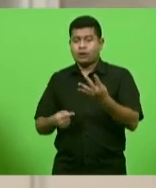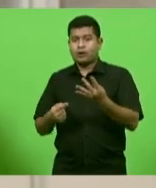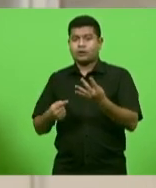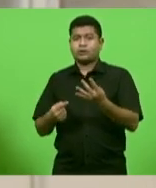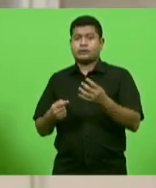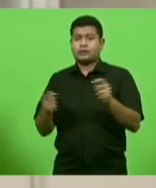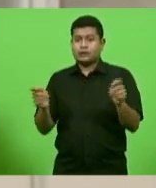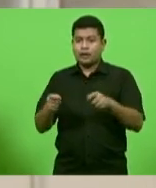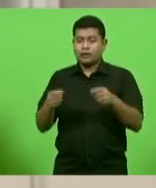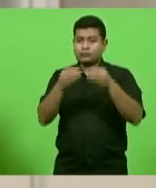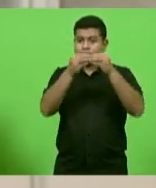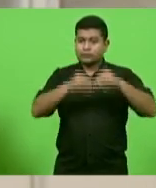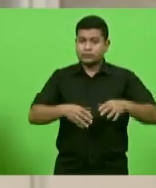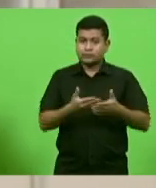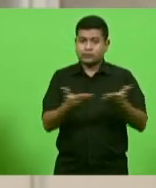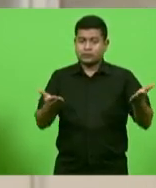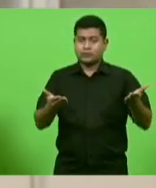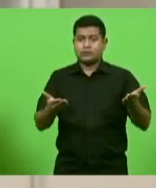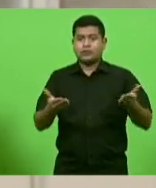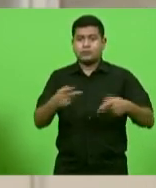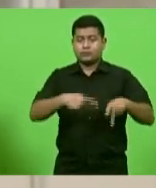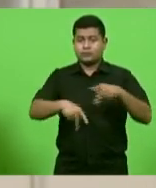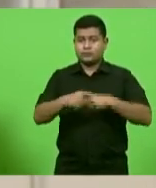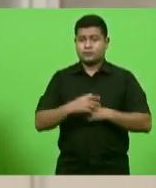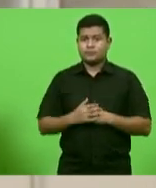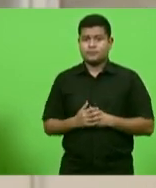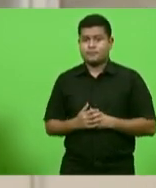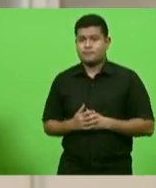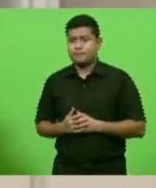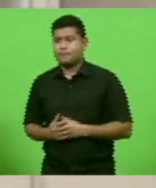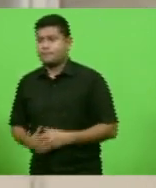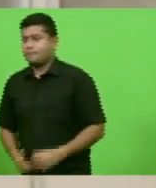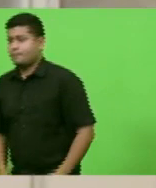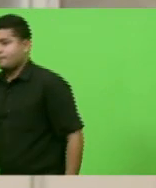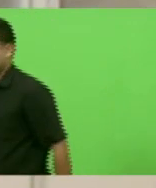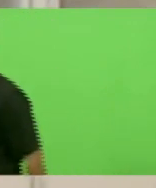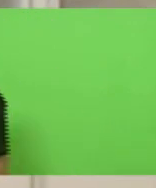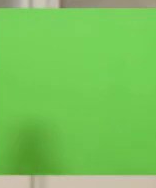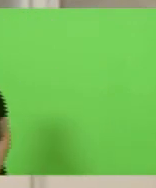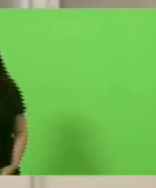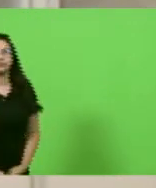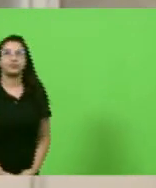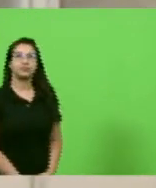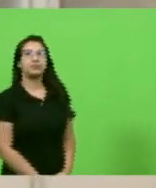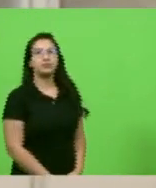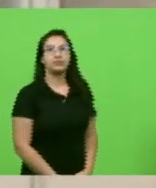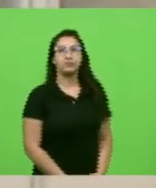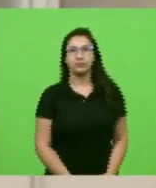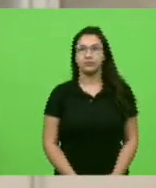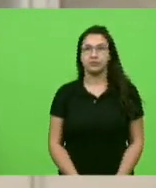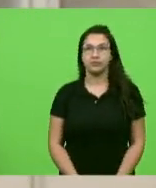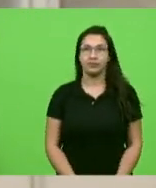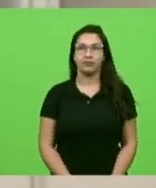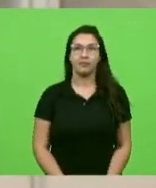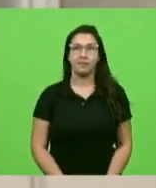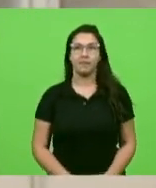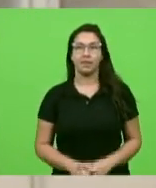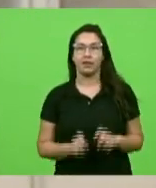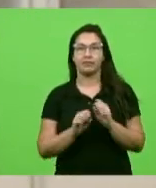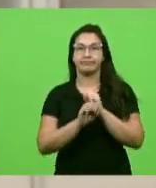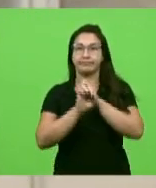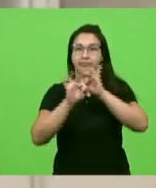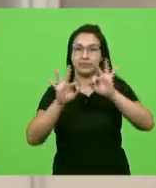noso ao erário é evidentemente falso baianos evidentemente que o